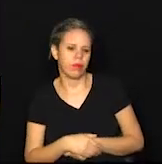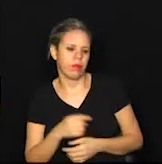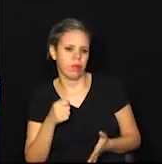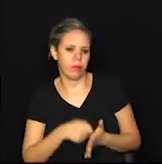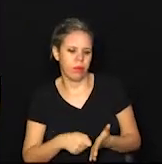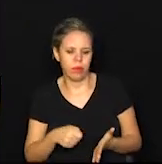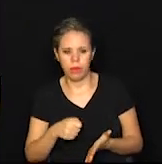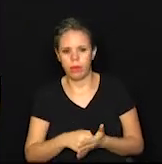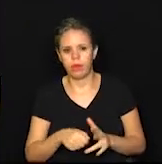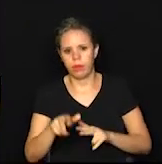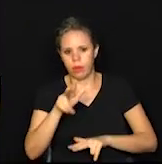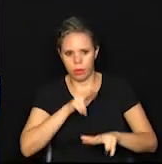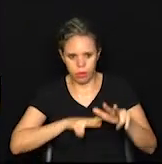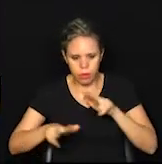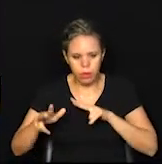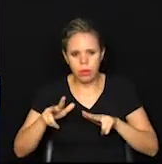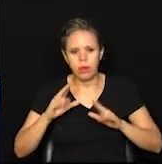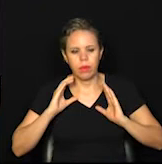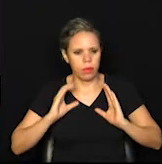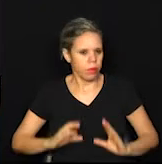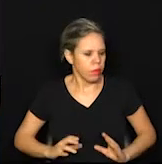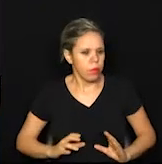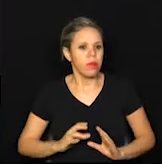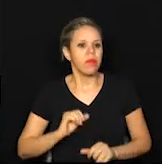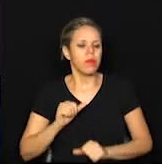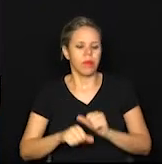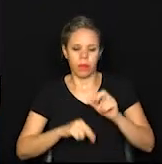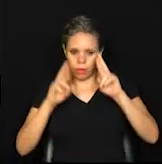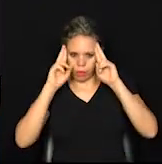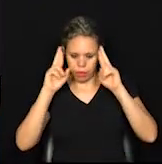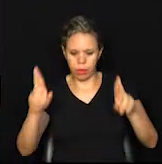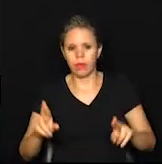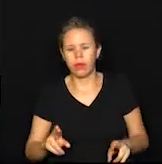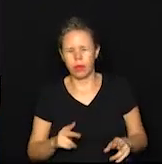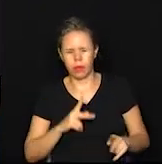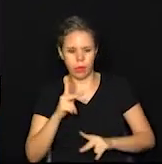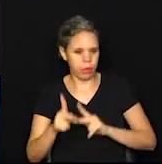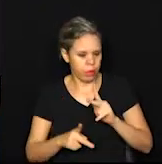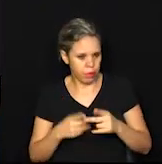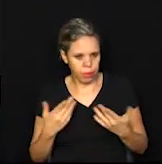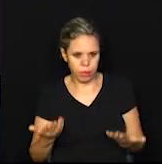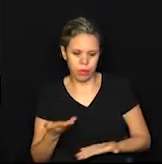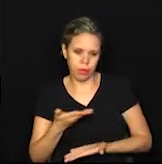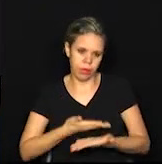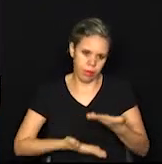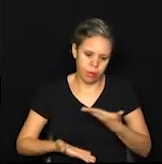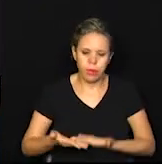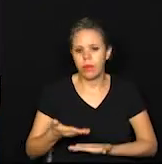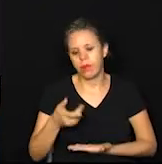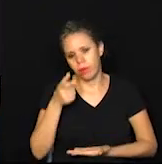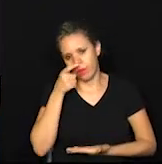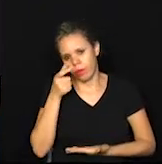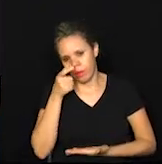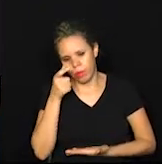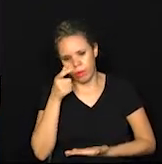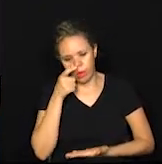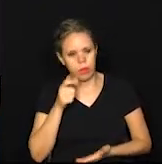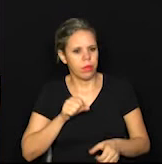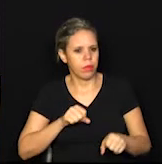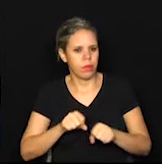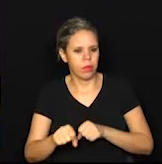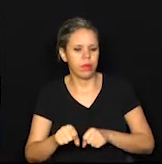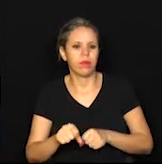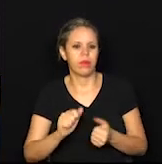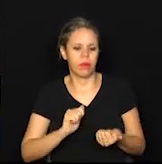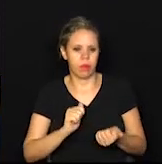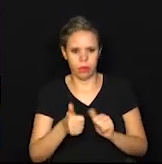artes marciais, a disciplina, o respeito ao próximo. Então, isso a gente vê que a formação